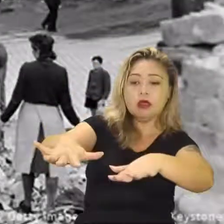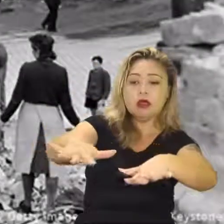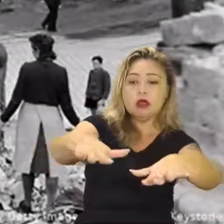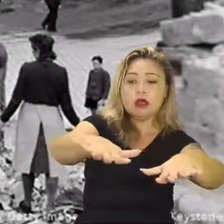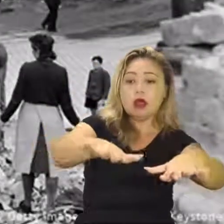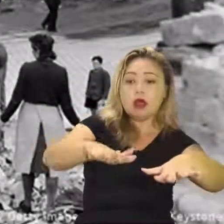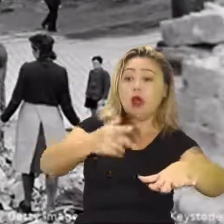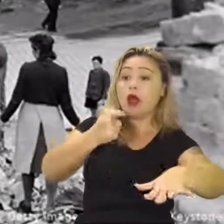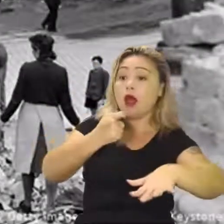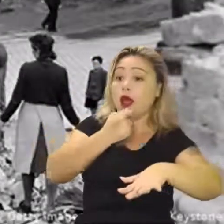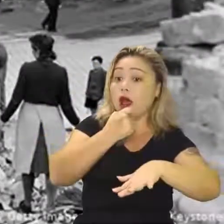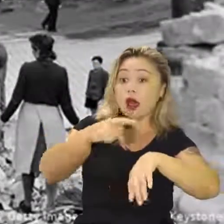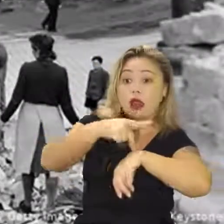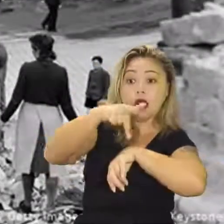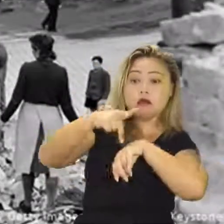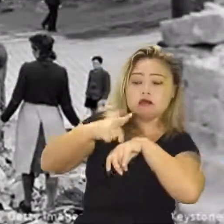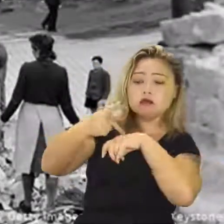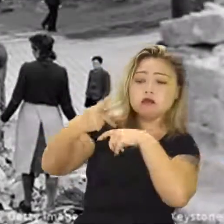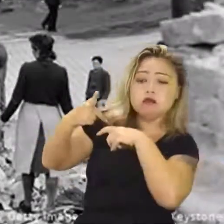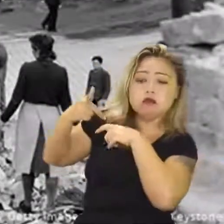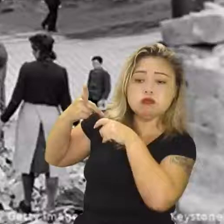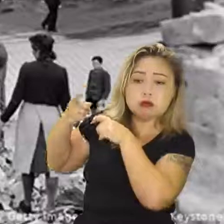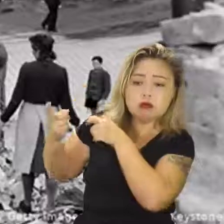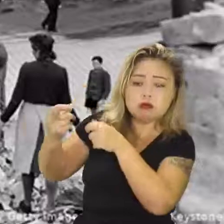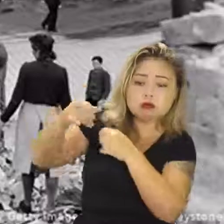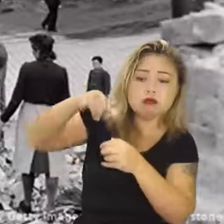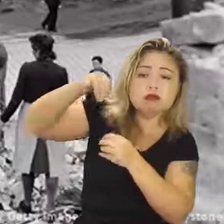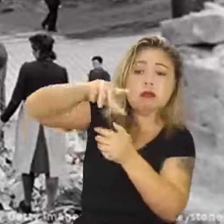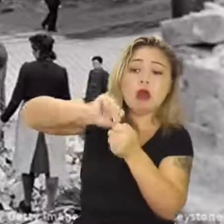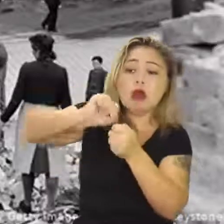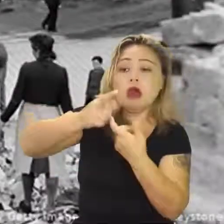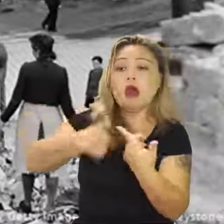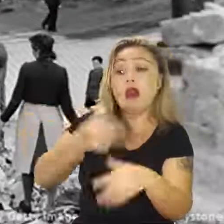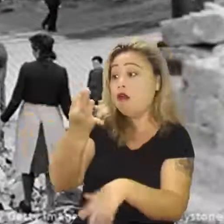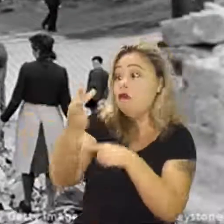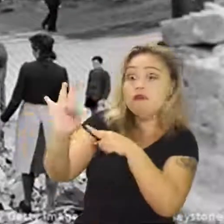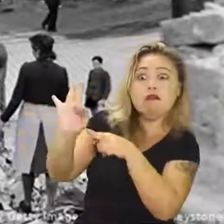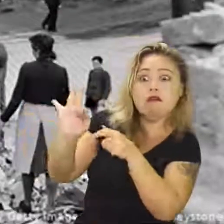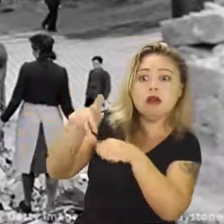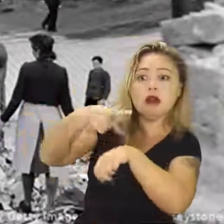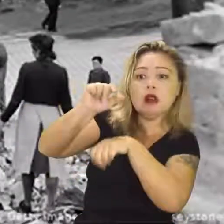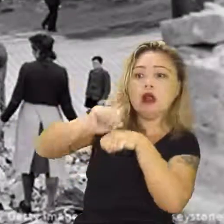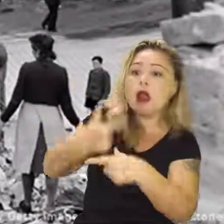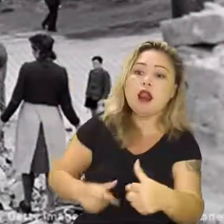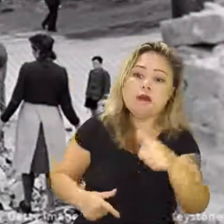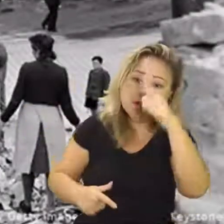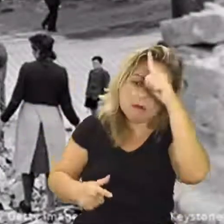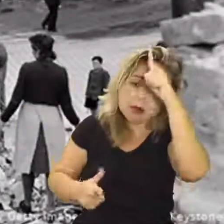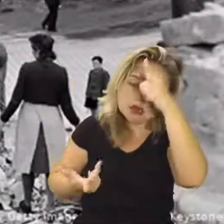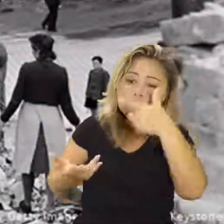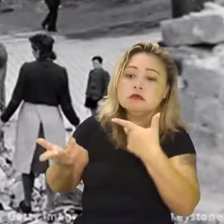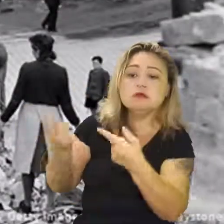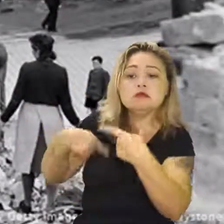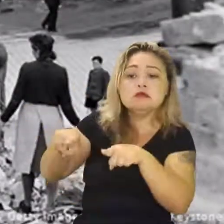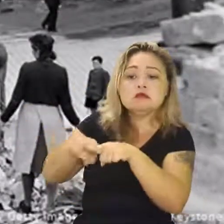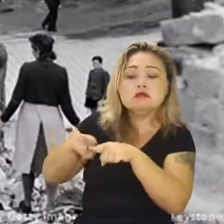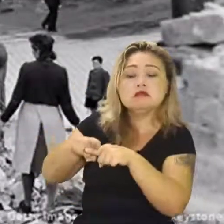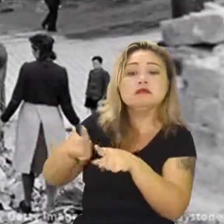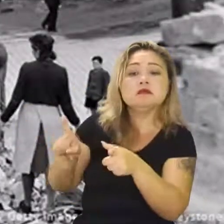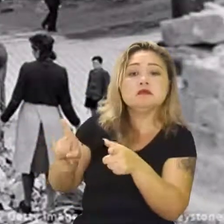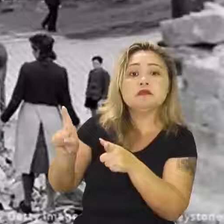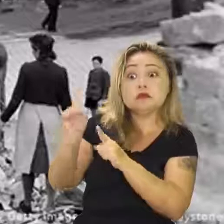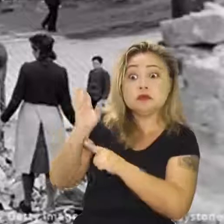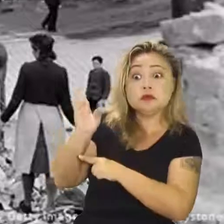A Inglaterra tinha sido bombardeada, a França tinha sido bombardeada, a Alemanha tinha sido bombardeada. Aqui a Alemanha em